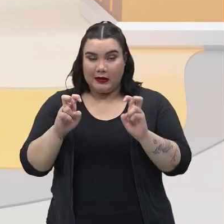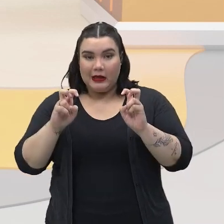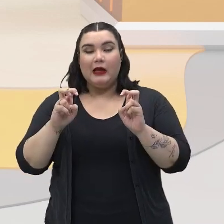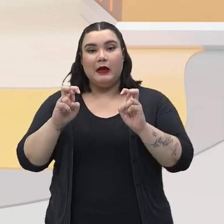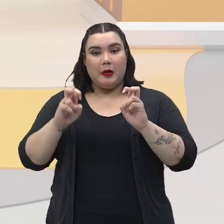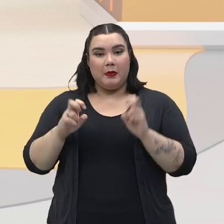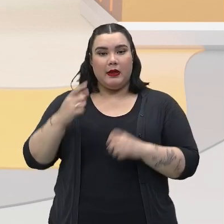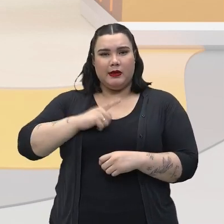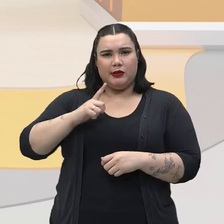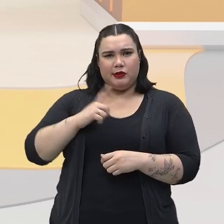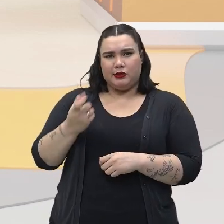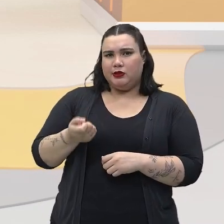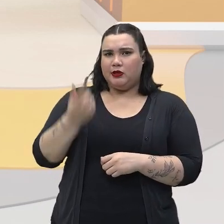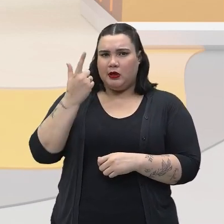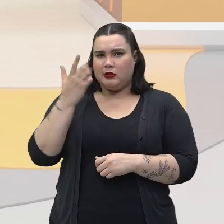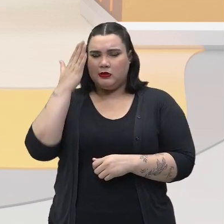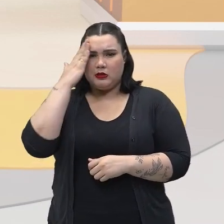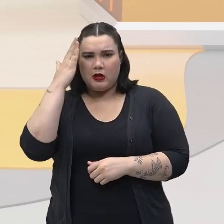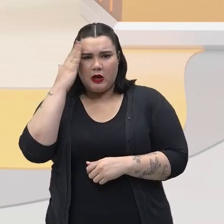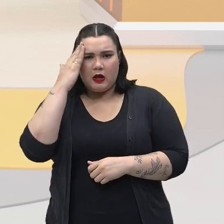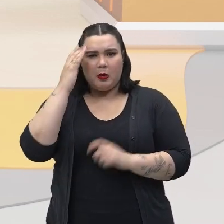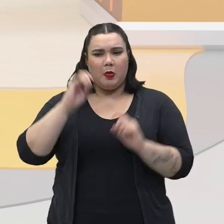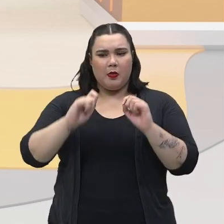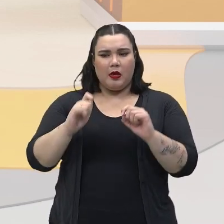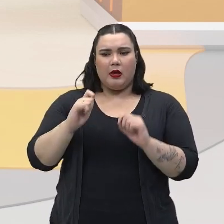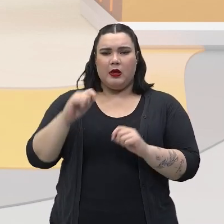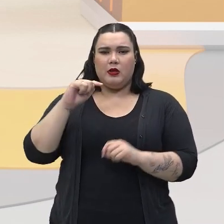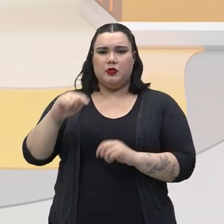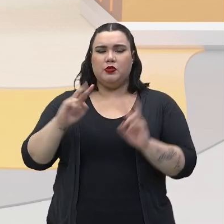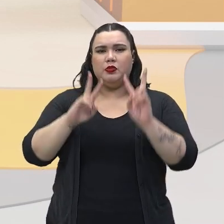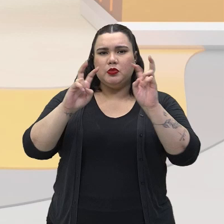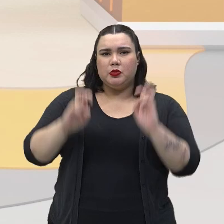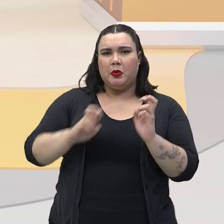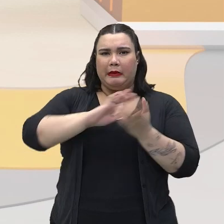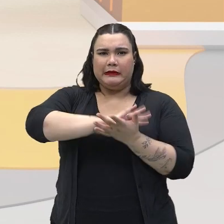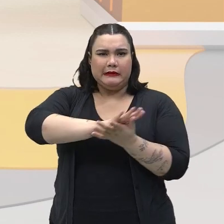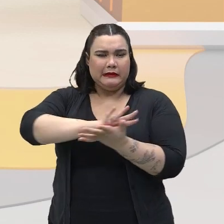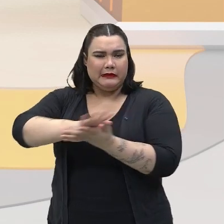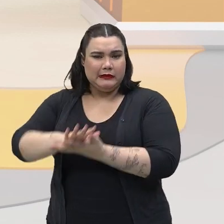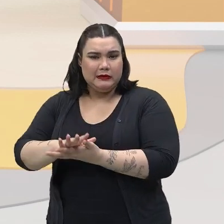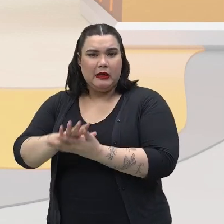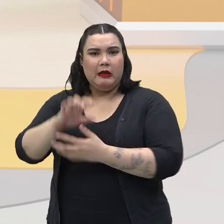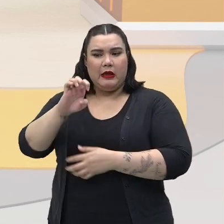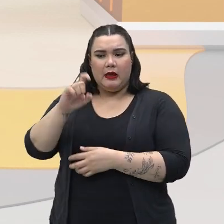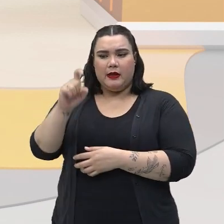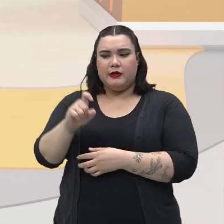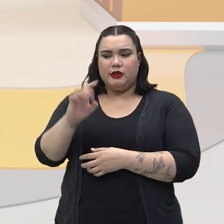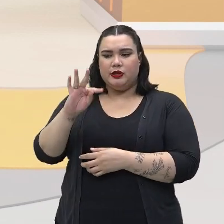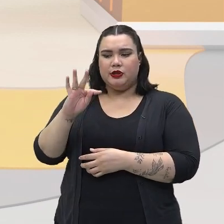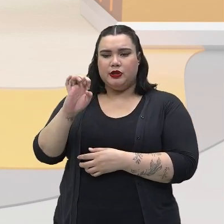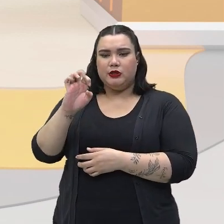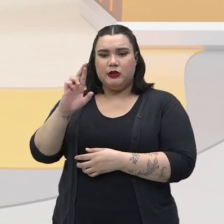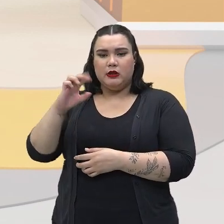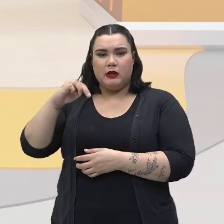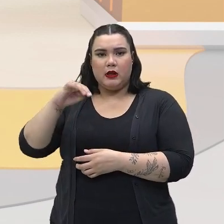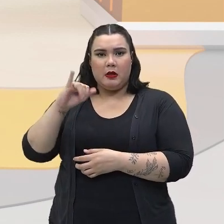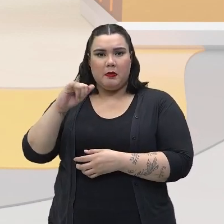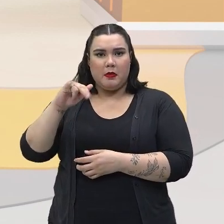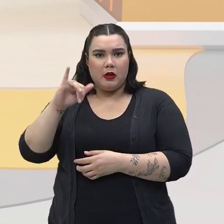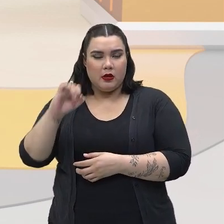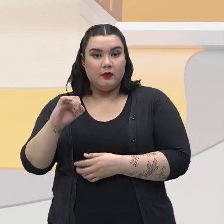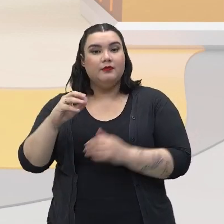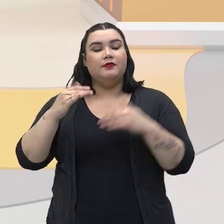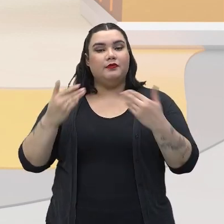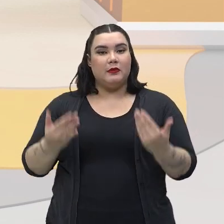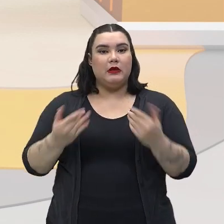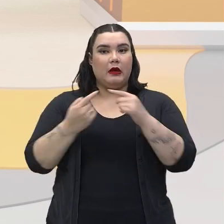que pareça estranho a sonoridade de a gente ouvir essa questão de extermínio, é o que nós vamos verificar que de fato aconteceu durante